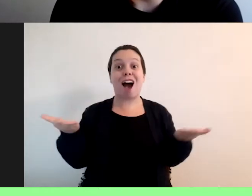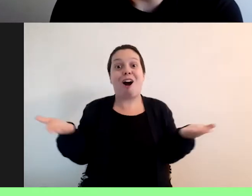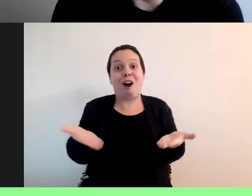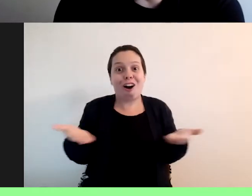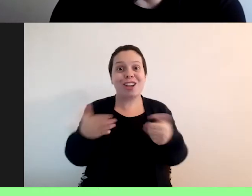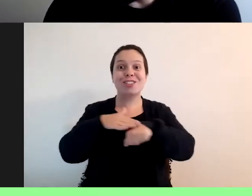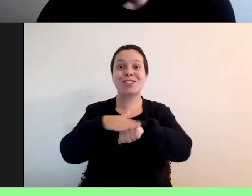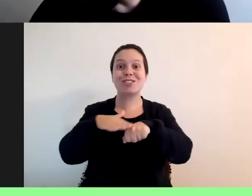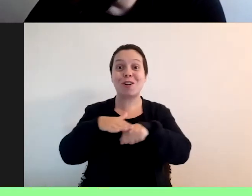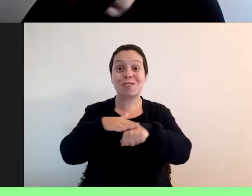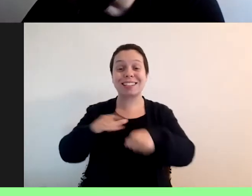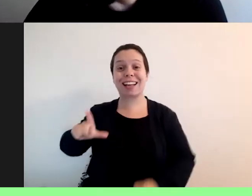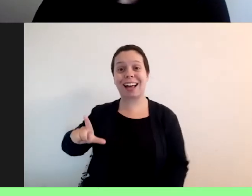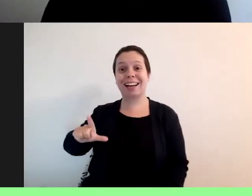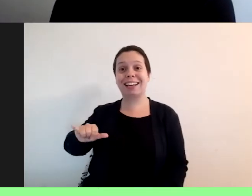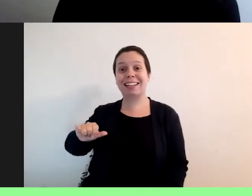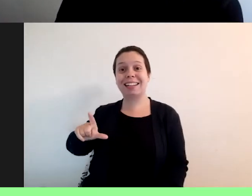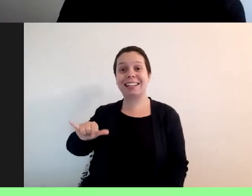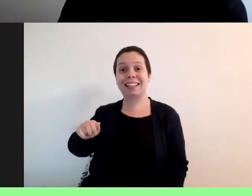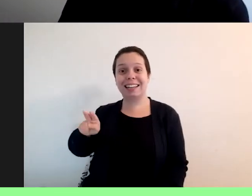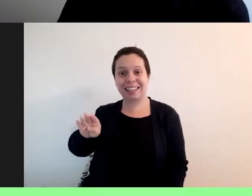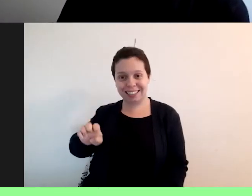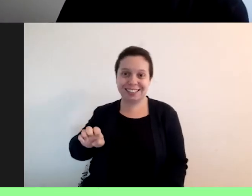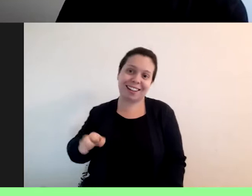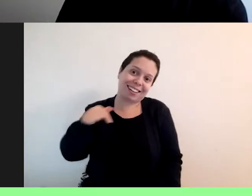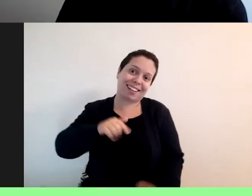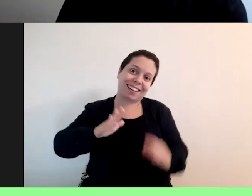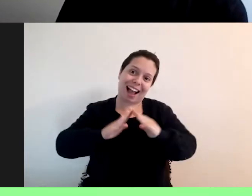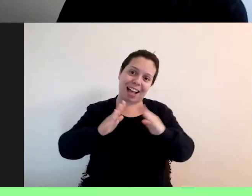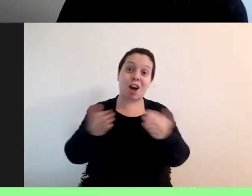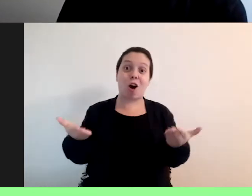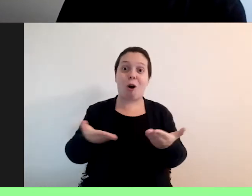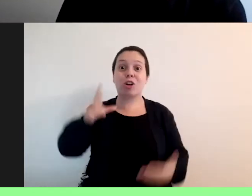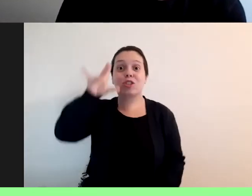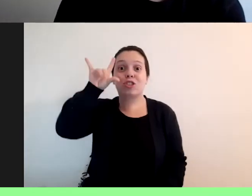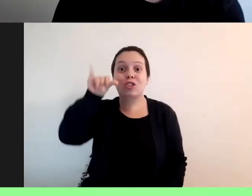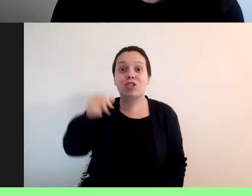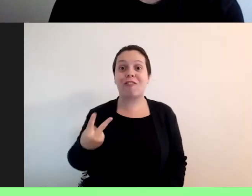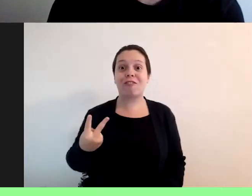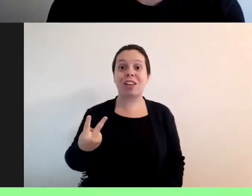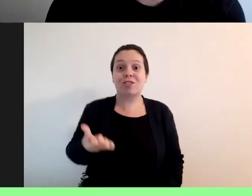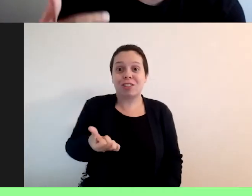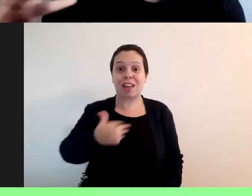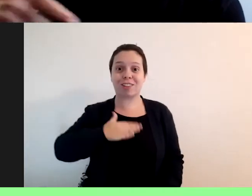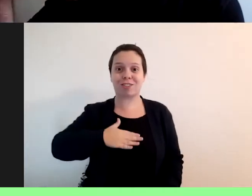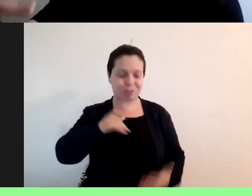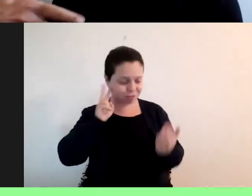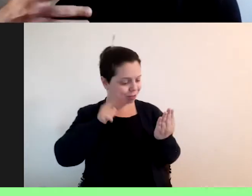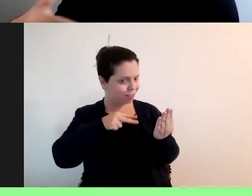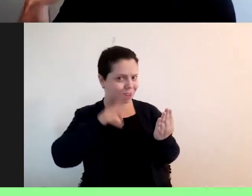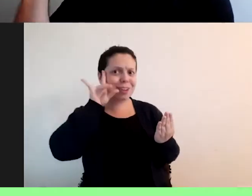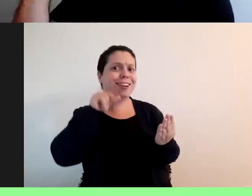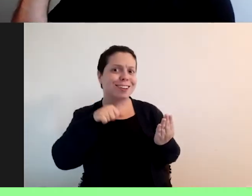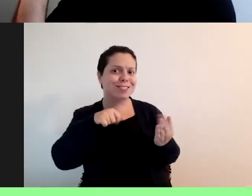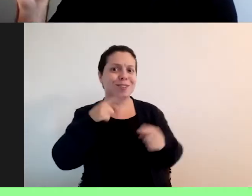com a Liliane, diretamente aqui de nossas casas, né? Hoje, dia 26 de agosto, fui até ver que dia que era, né? Porque a gente fica assim dentro de casa o